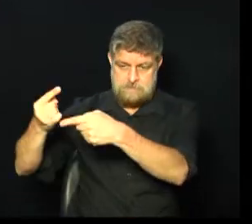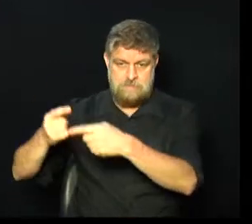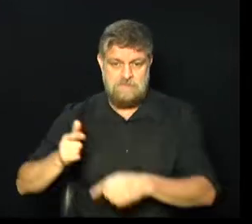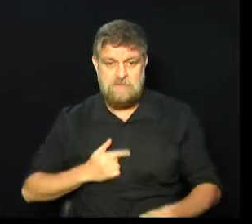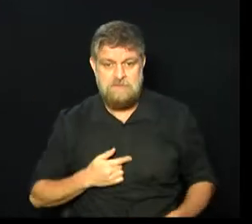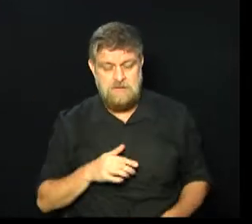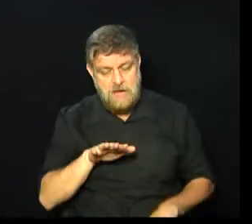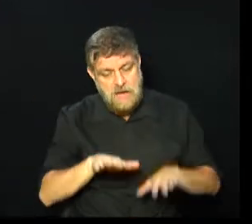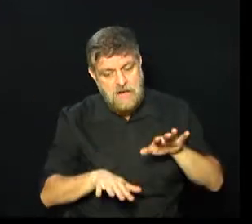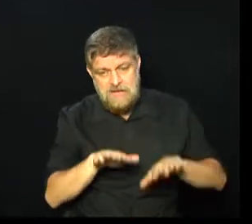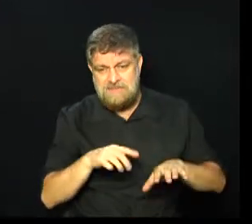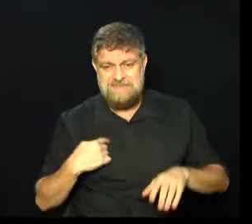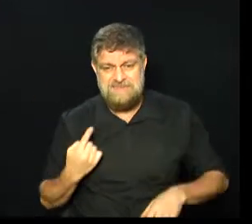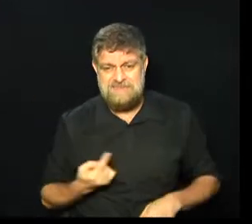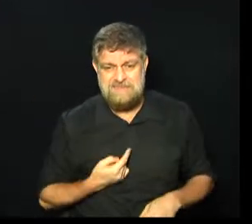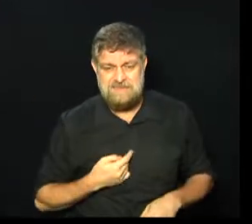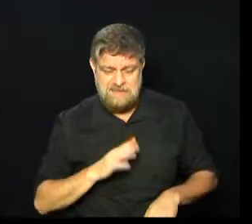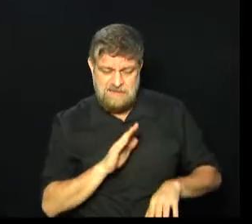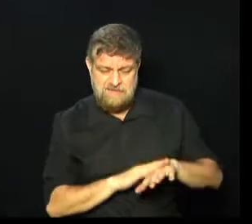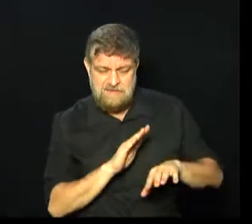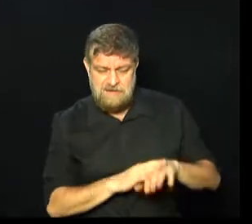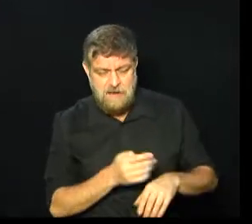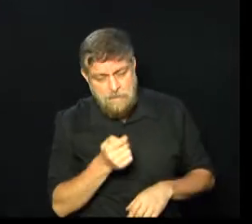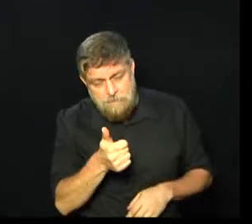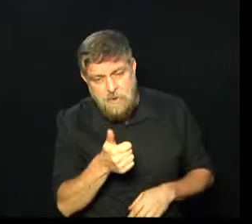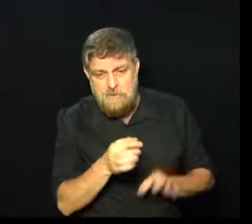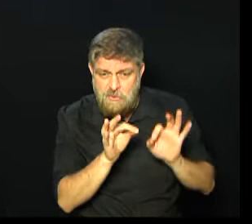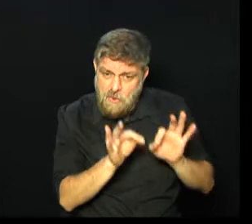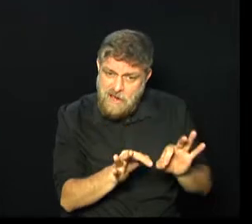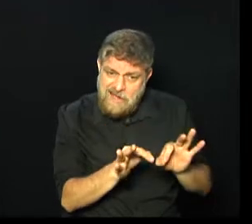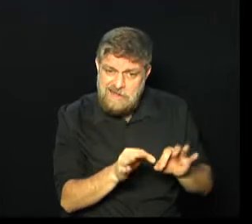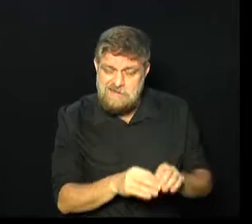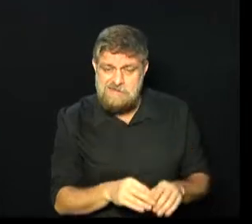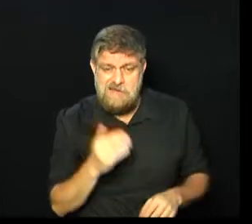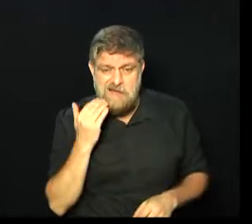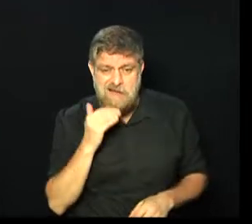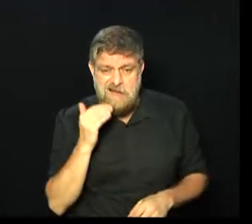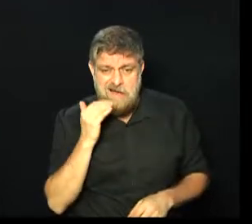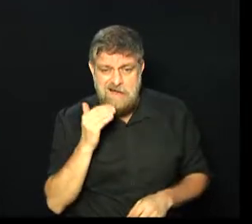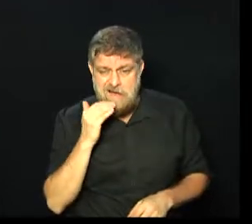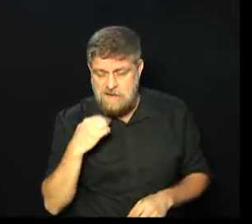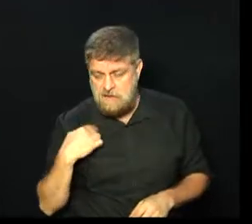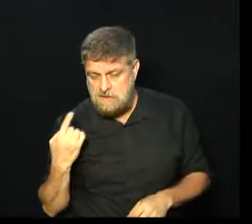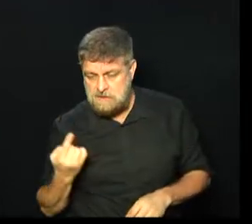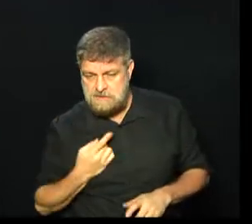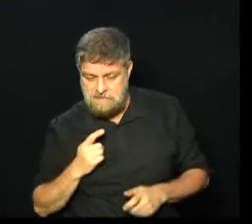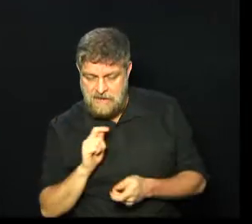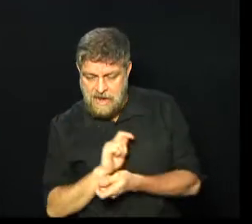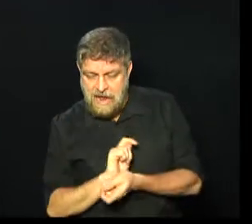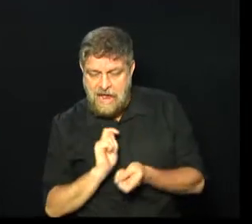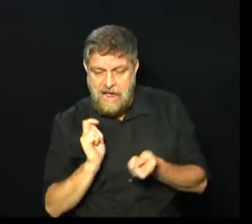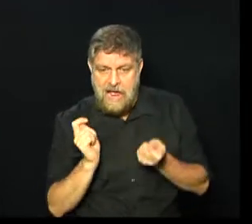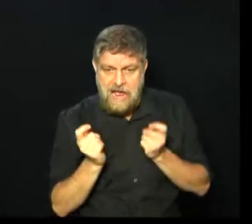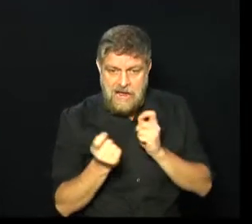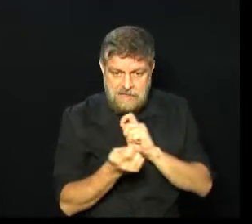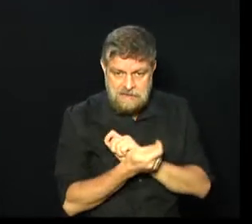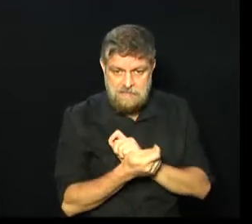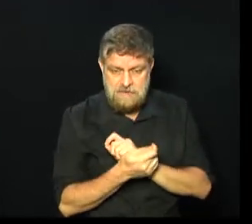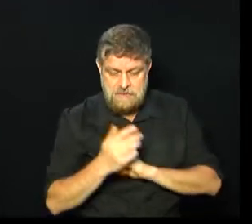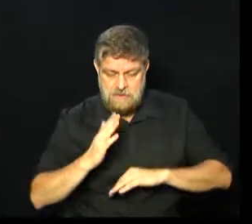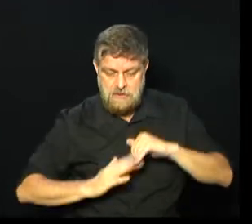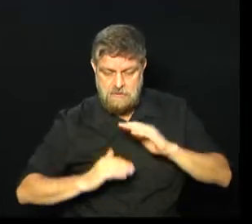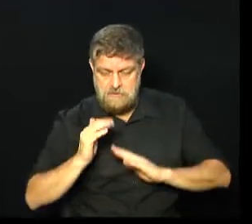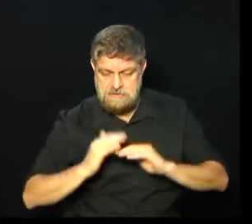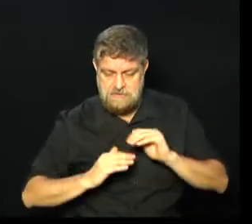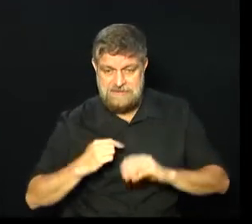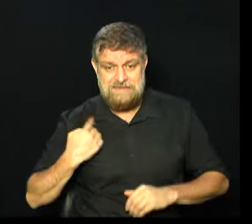vezes a gente faz coisas que dão um pouco certo e que a gente vai corrigindo as ações em cada momento. Mas se a gente